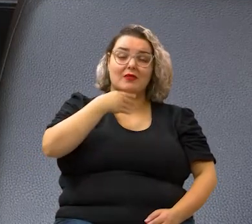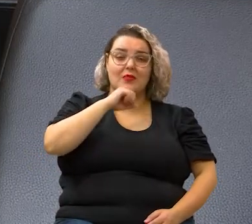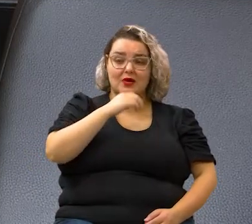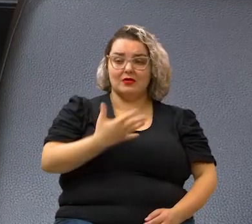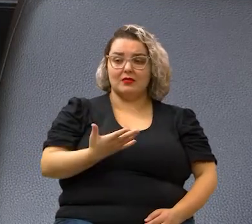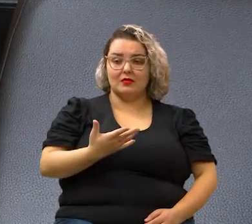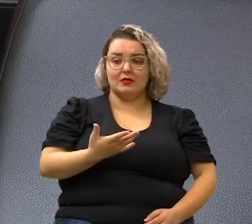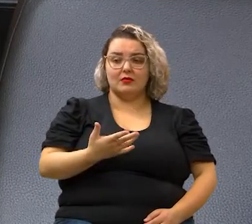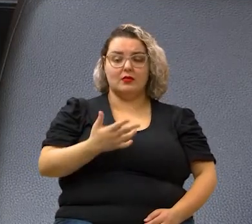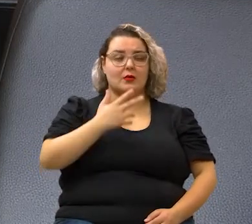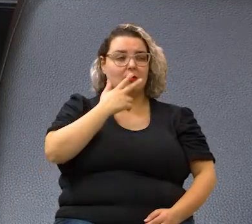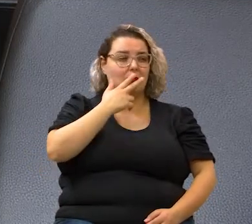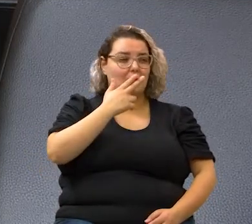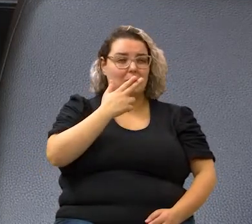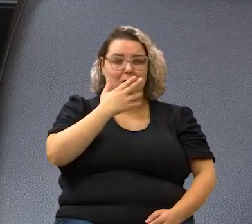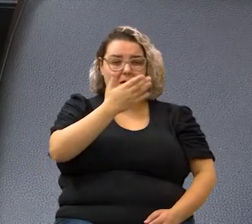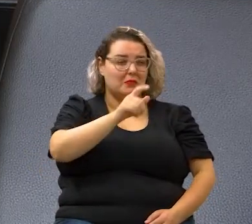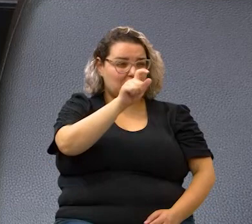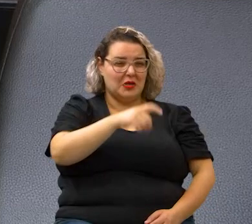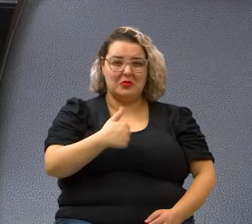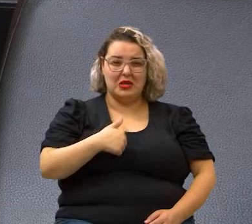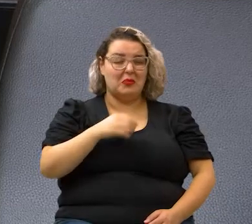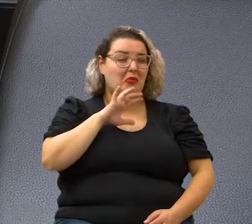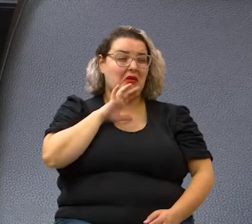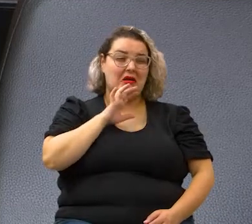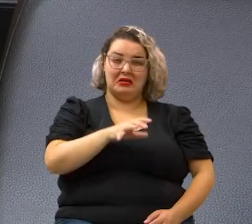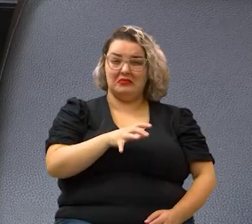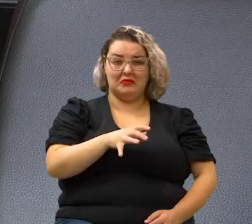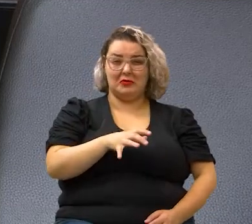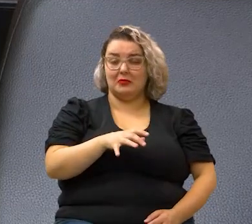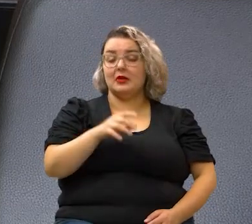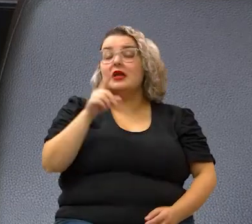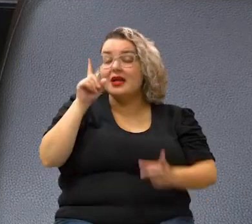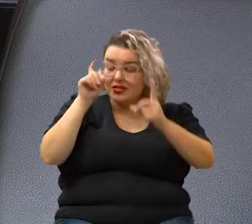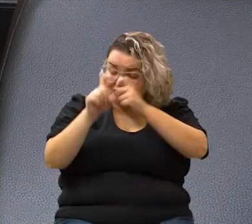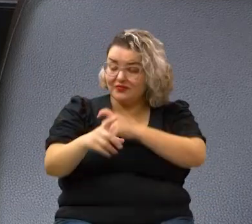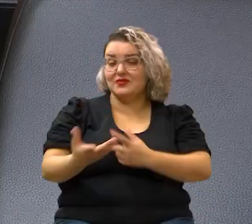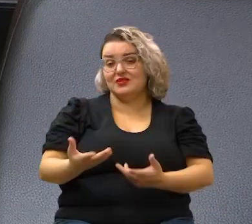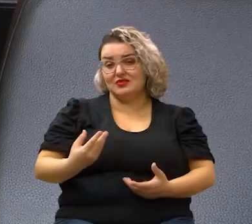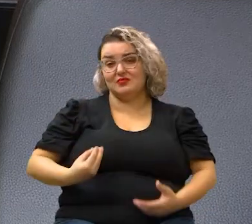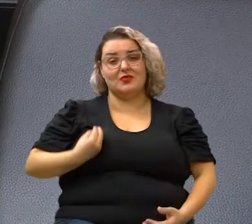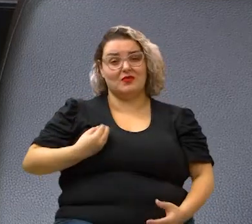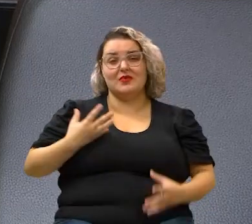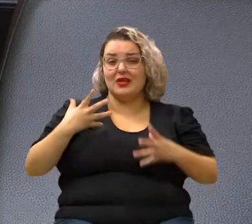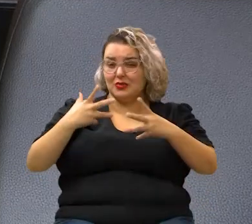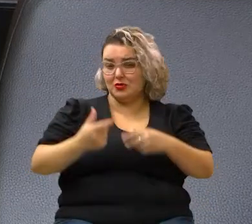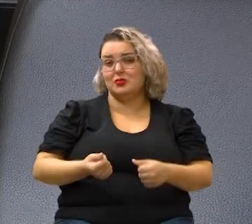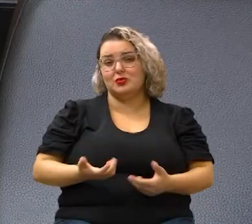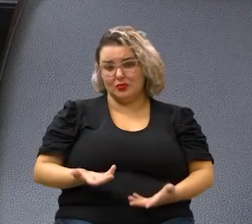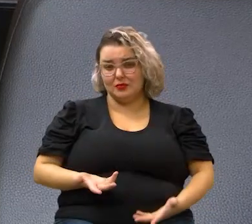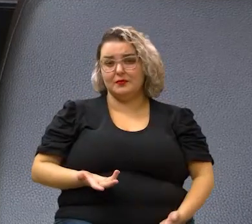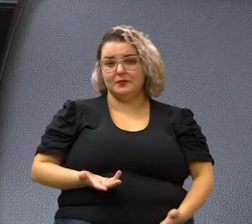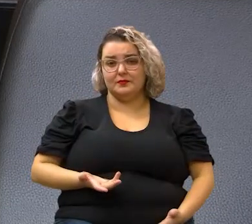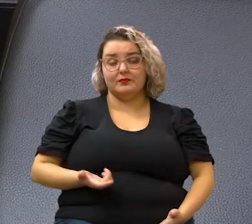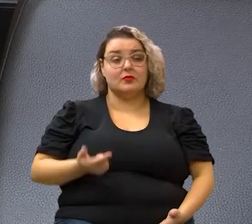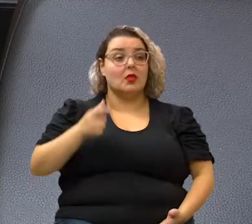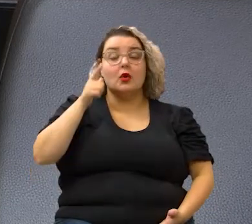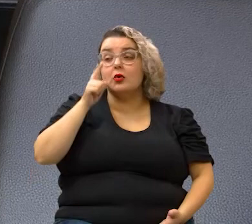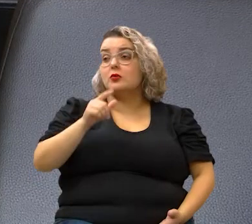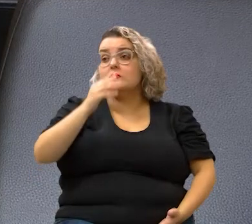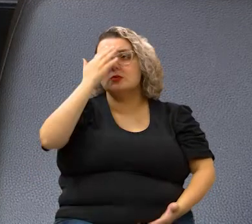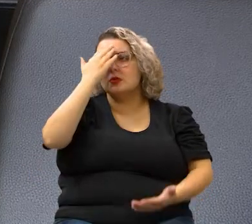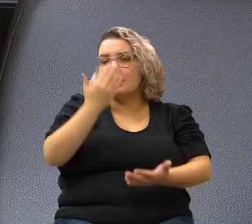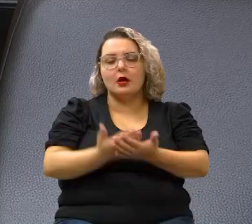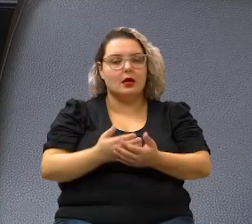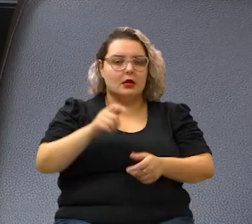ele, a cena de você com o cigarro na boca, para mim é degradante. E é muito difícil a gente viver tudo isso, né?